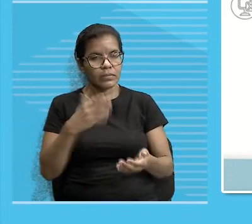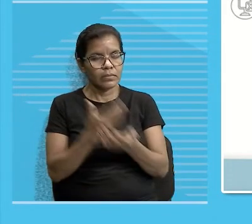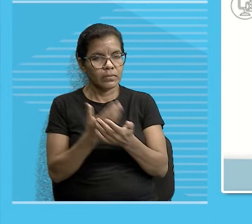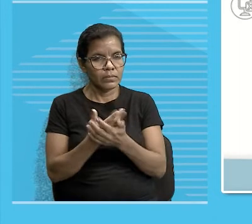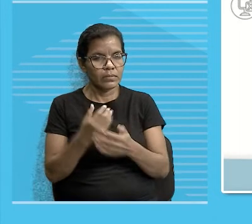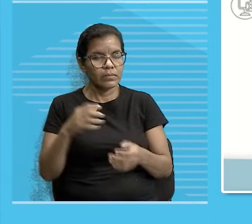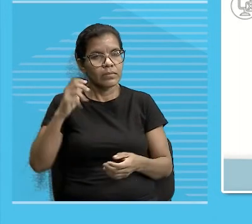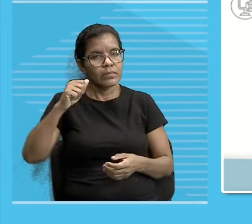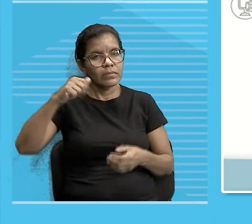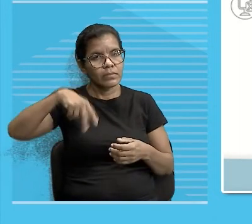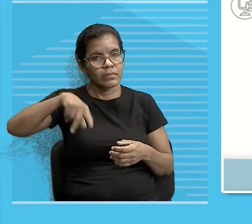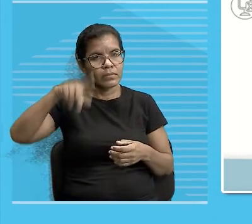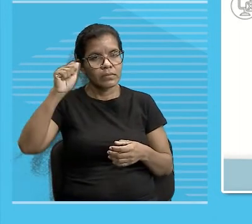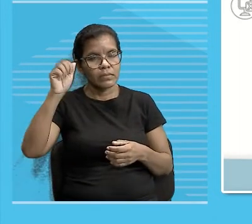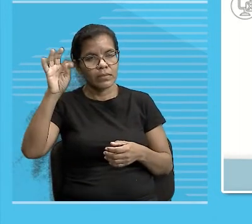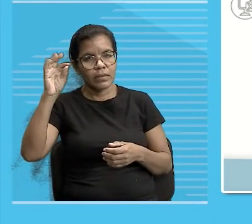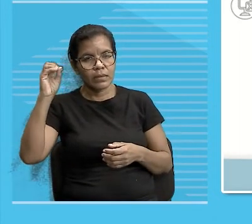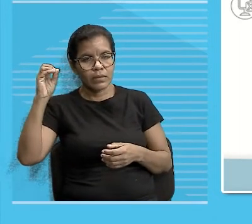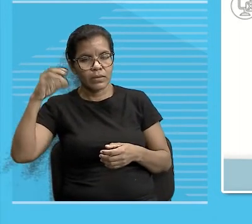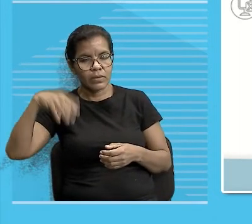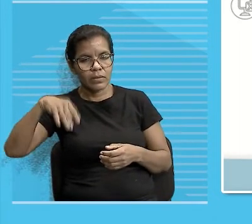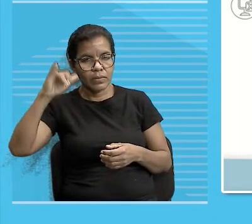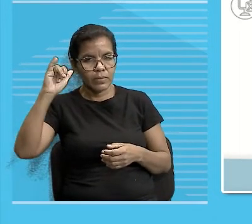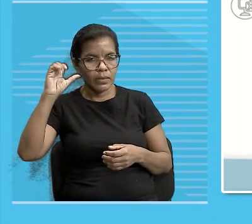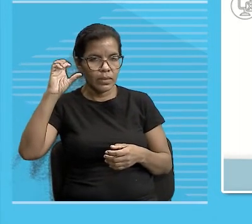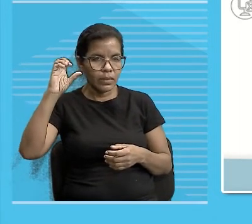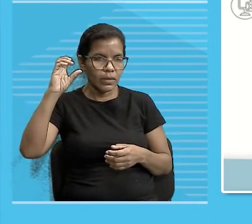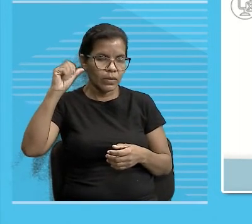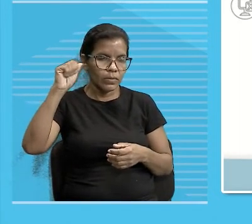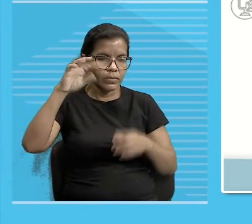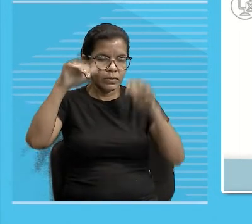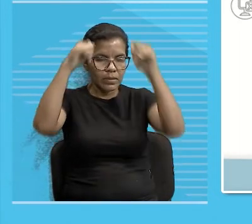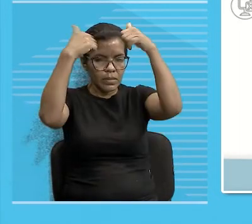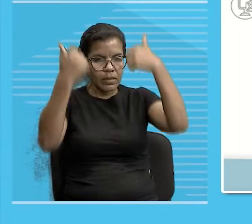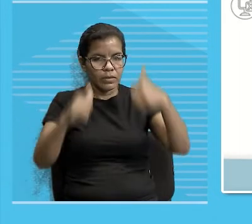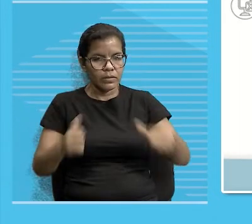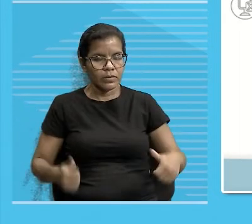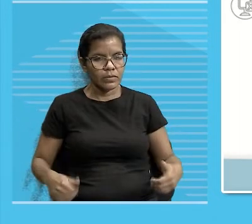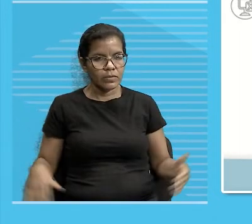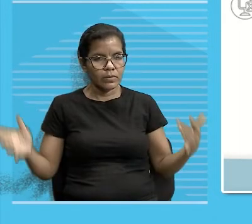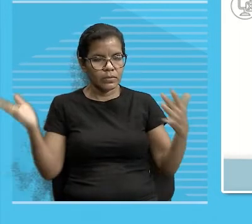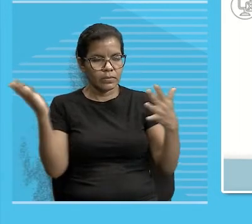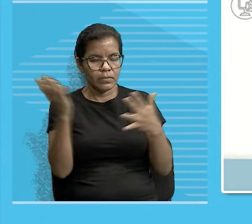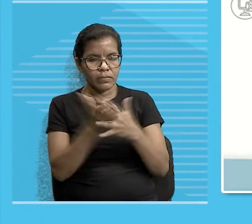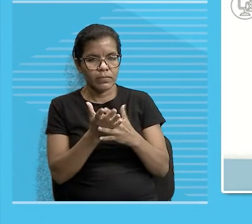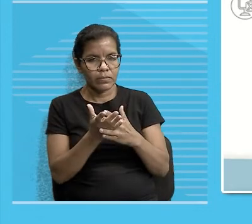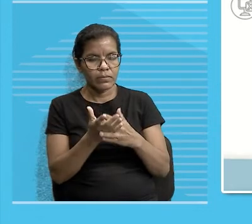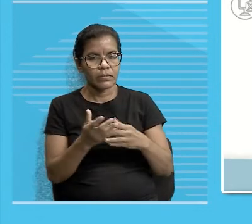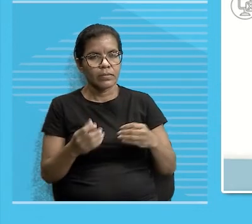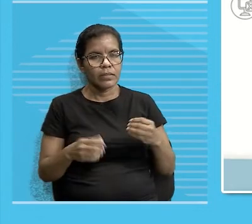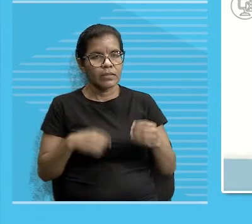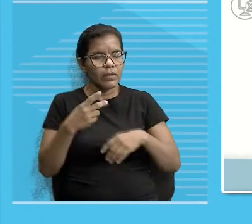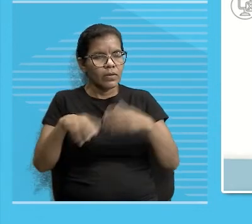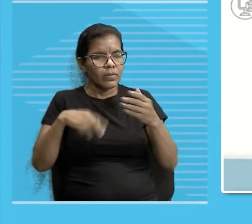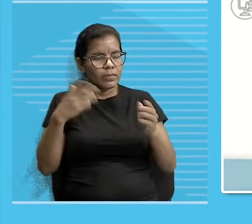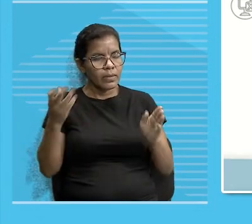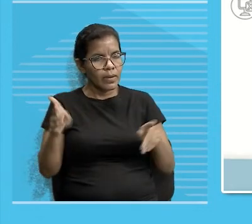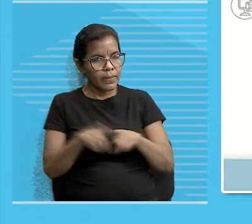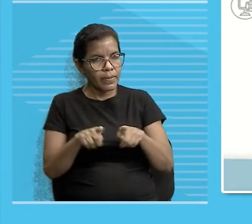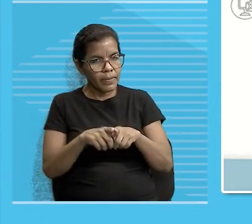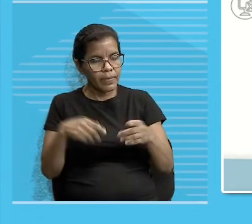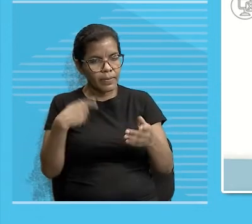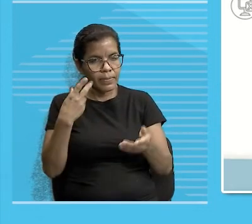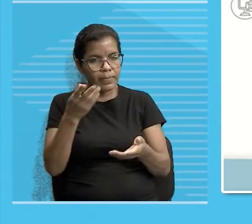anatômicos. Beleza, galera? A escultura barroca. A escultura barroca, assim como a pintura,